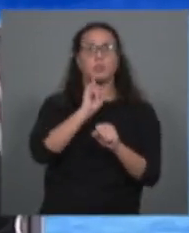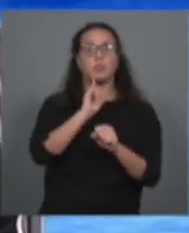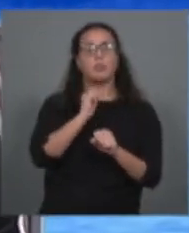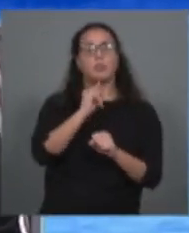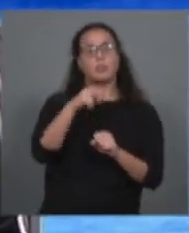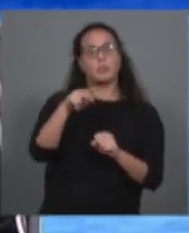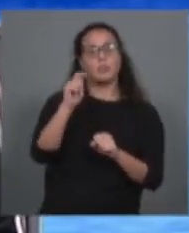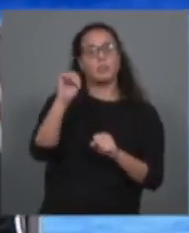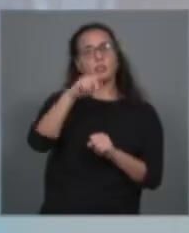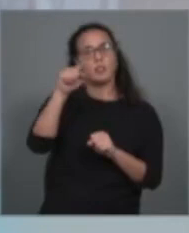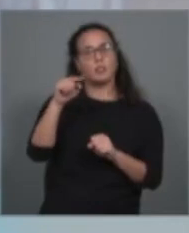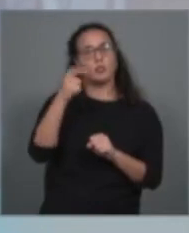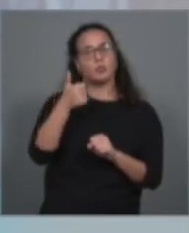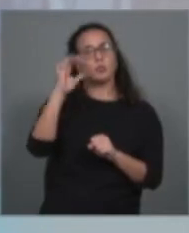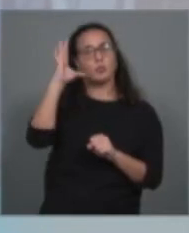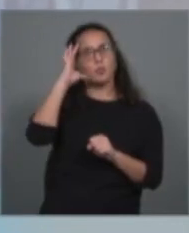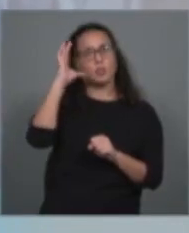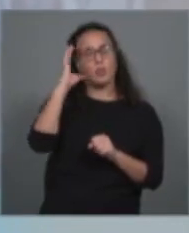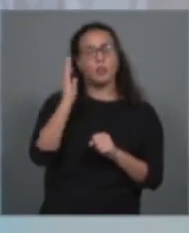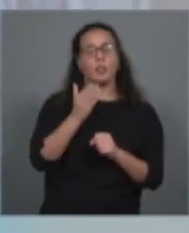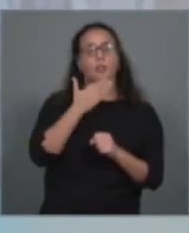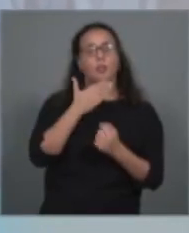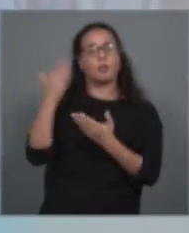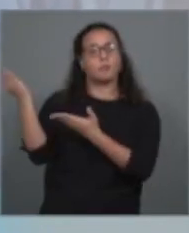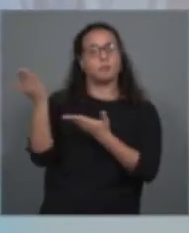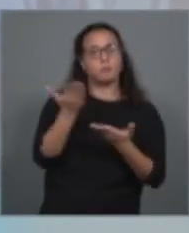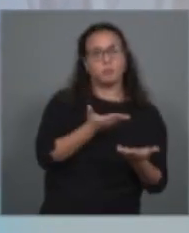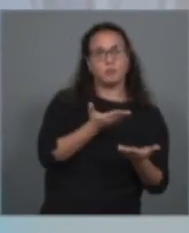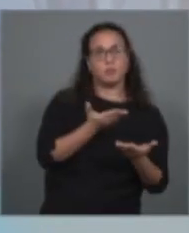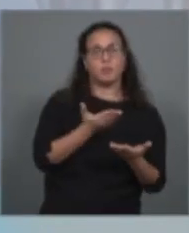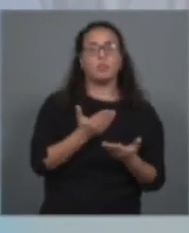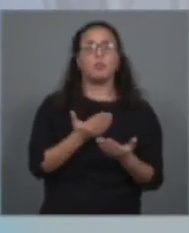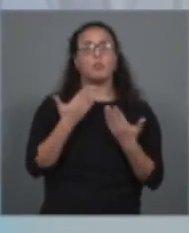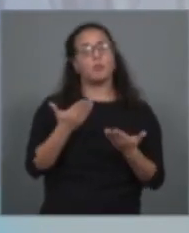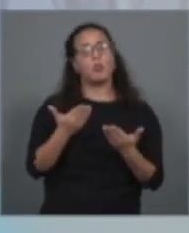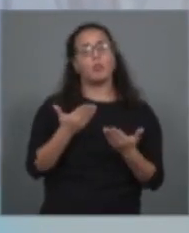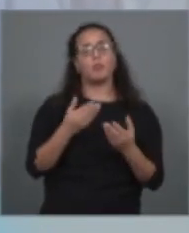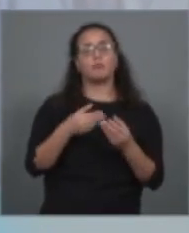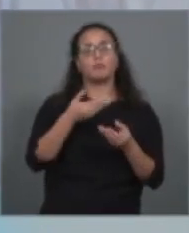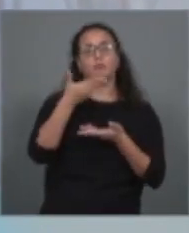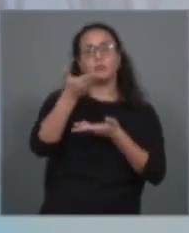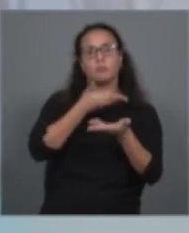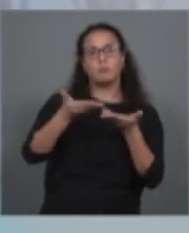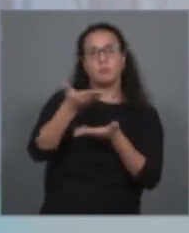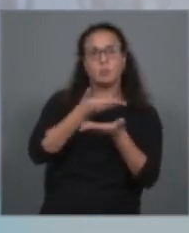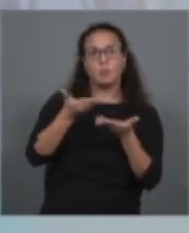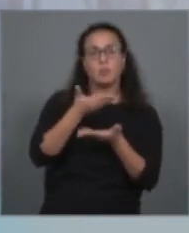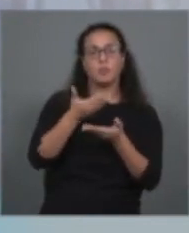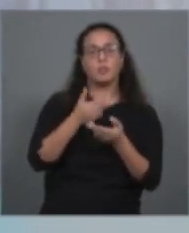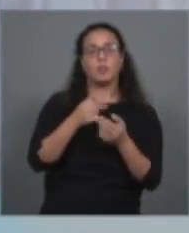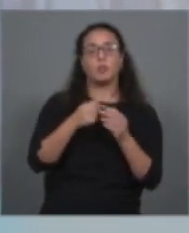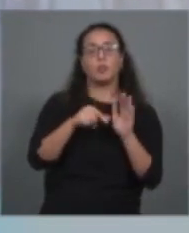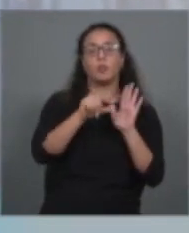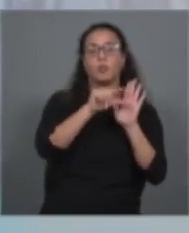por estares aqui no programa Eclésia, neste contexto. E o nosso ponto de partida para a conversa, digo desde já, foi um artigo que vi,